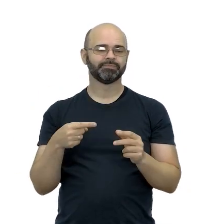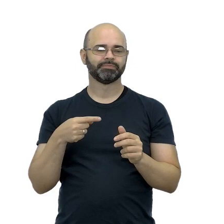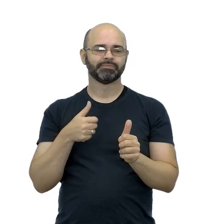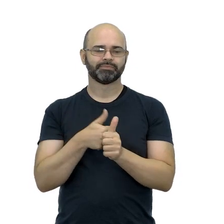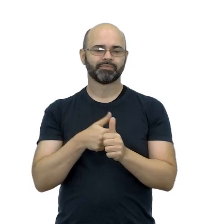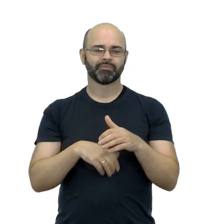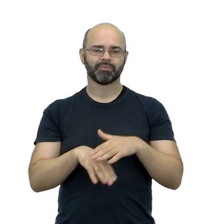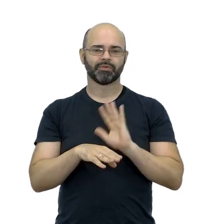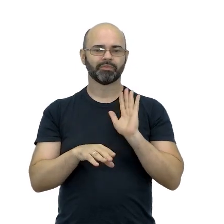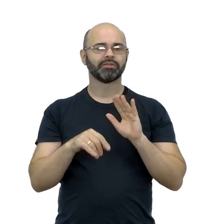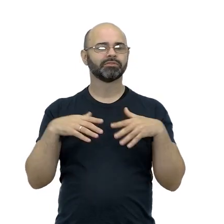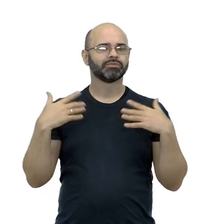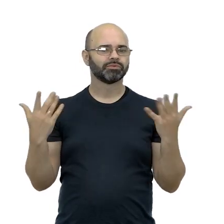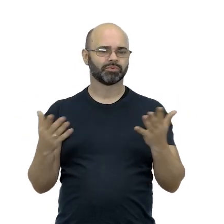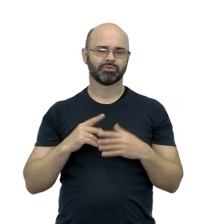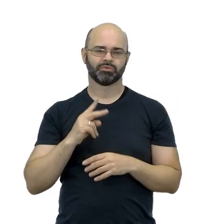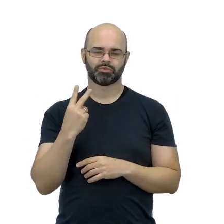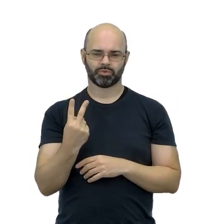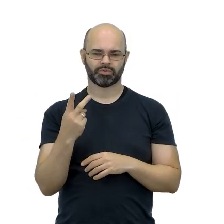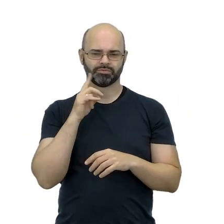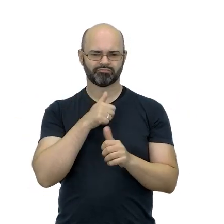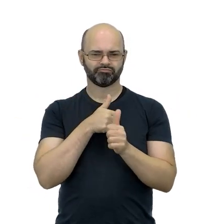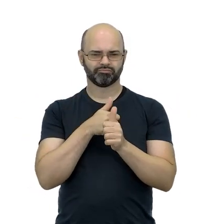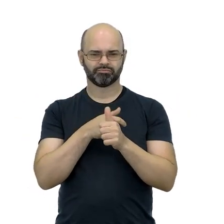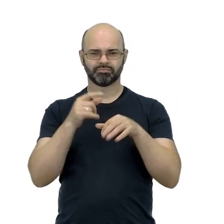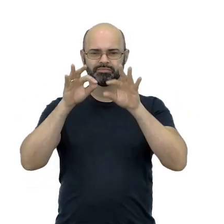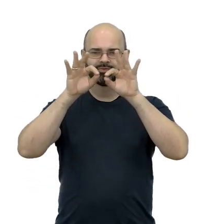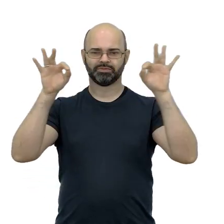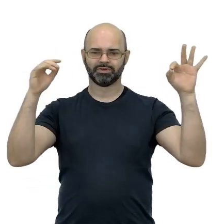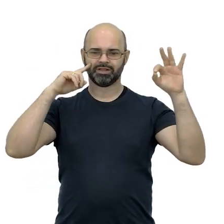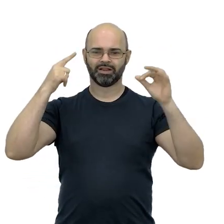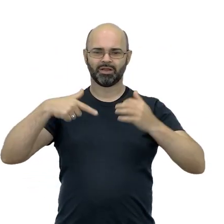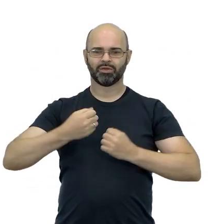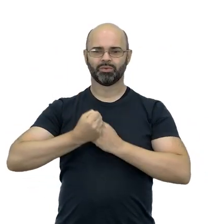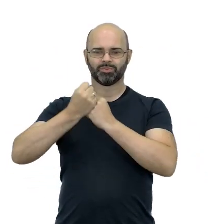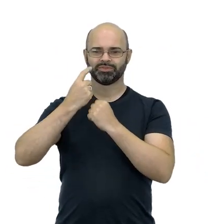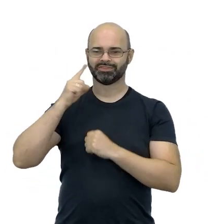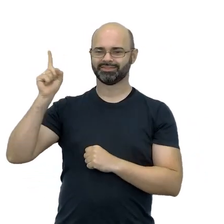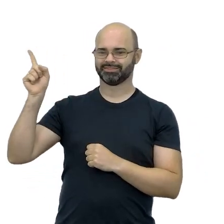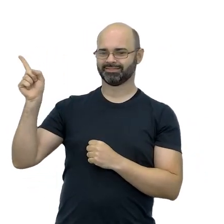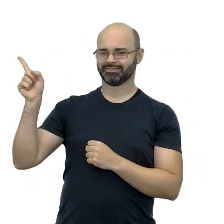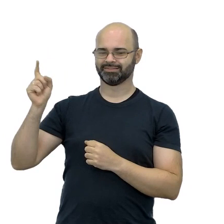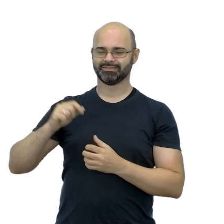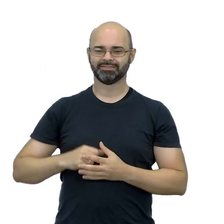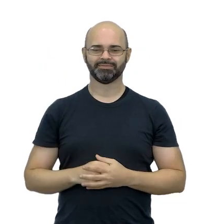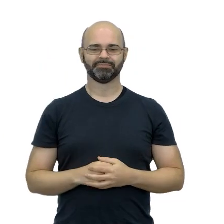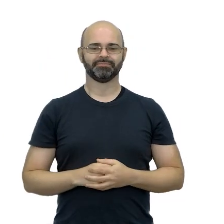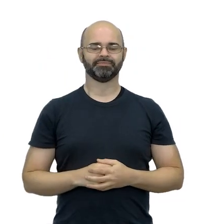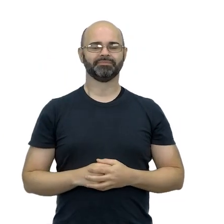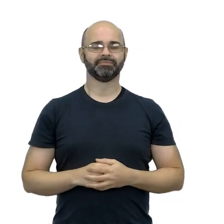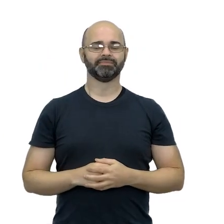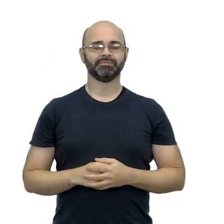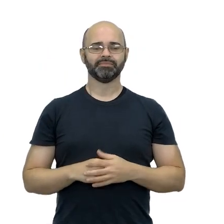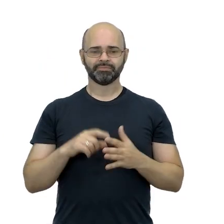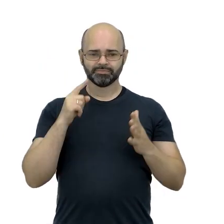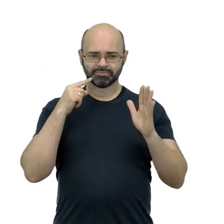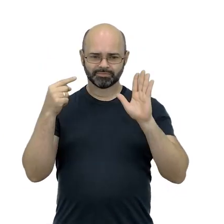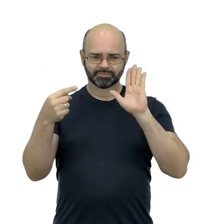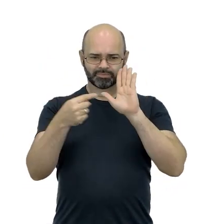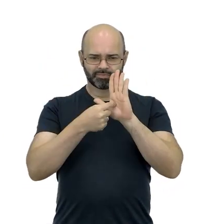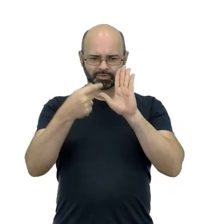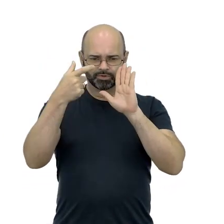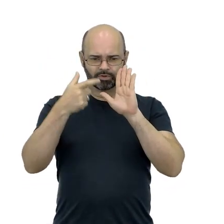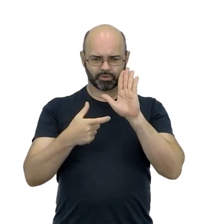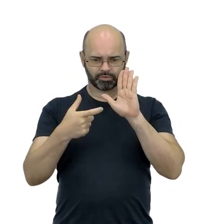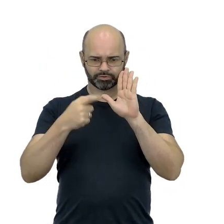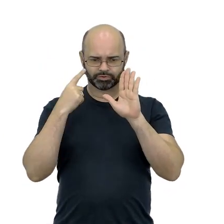só procurar no nosso suporte, na nossa reta suporte aí, que está dando o suporte a esse exercício, e nós vamos ver que o ponto localizado é entre